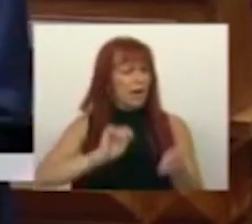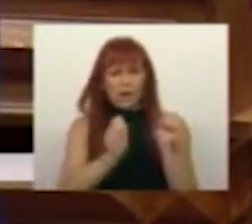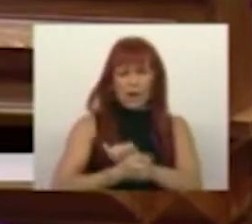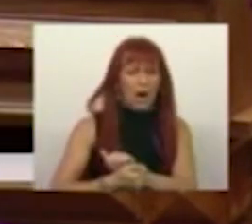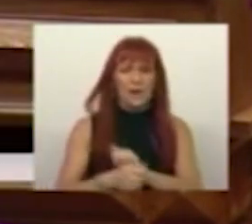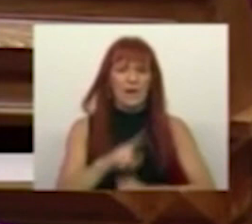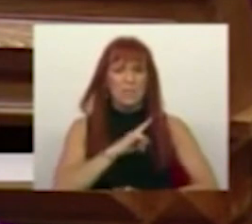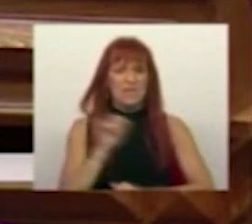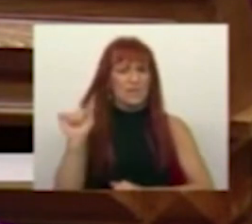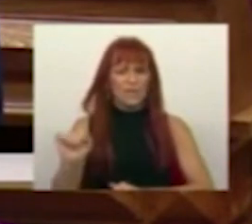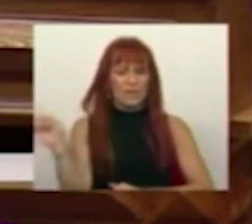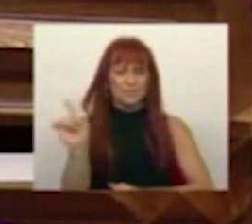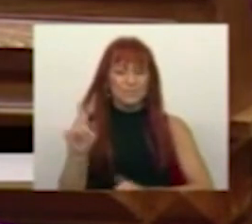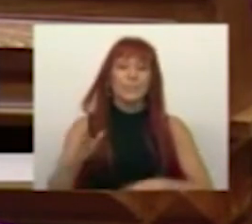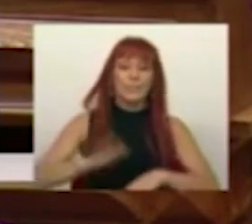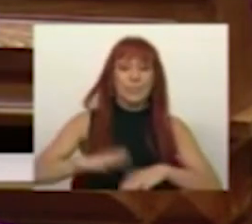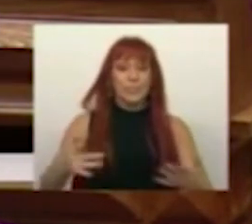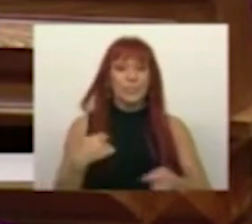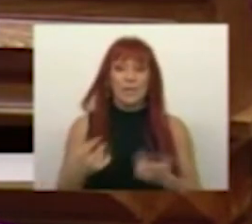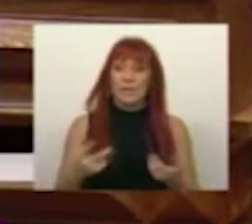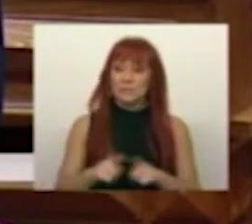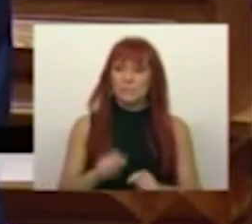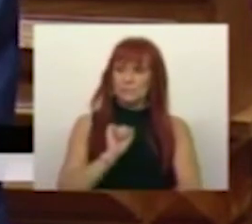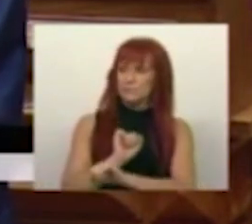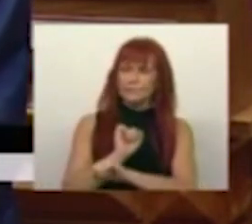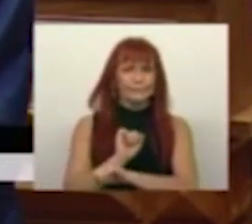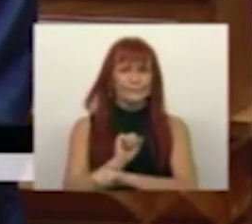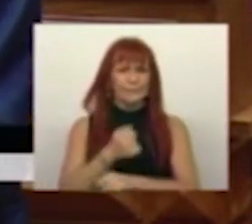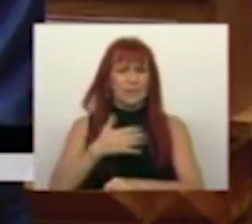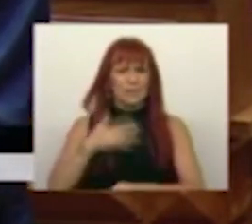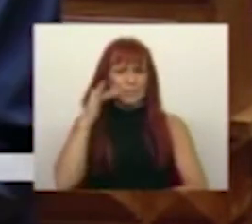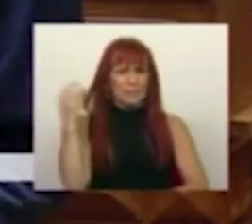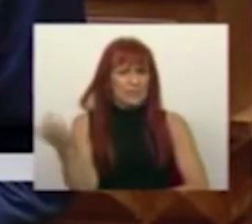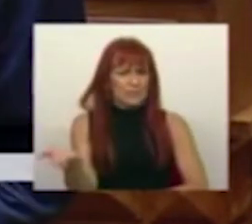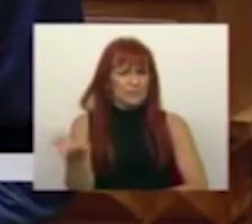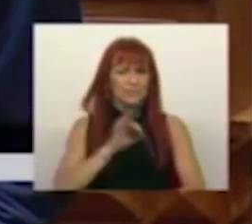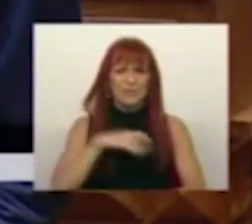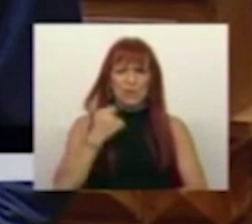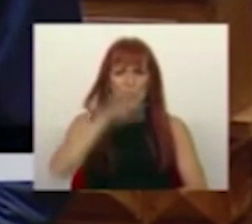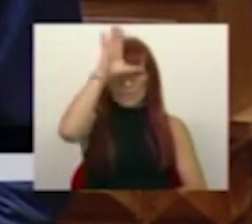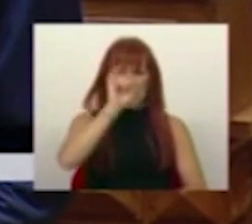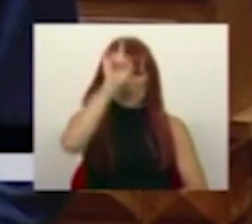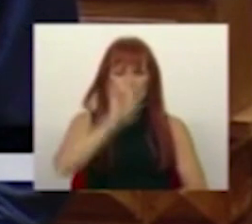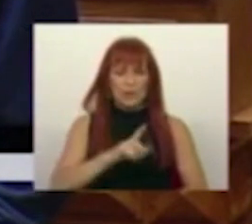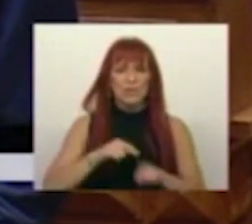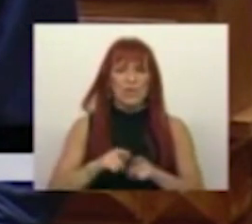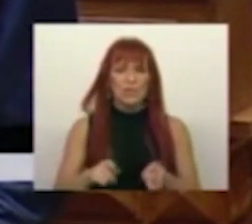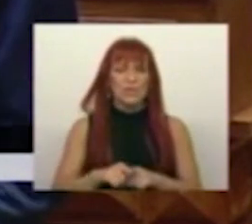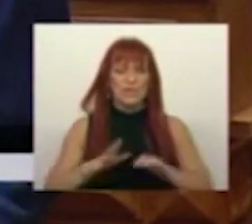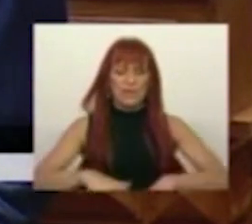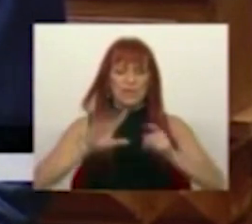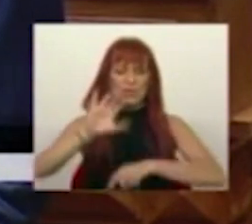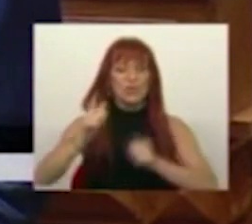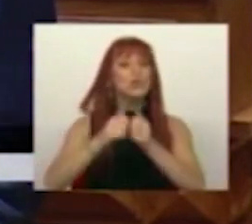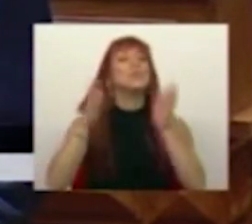reverter essa privatização e é por isso que se encontra refém da multinacional. Senhor Primeiro-Ministro, o desenvolvimento do